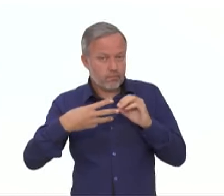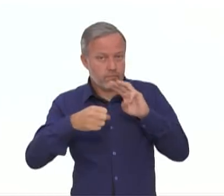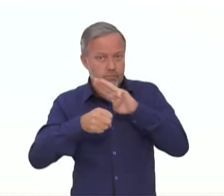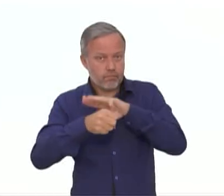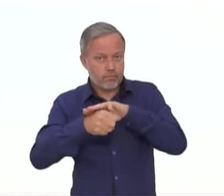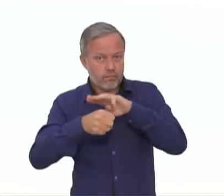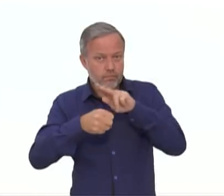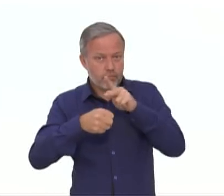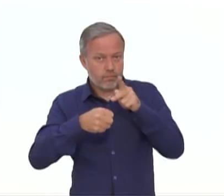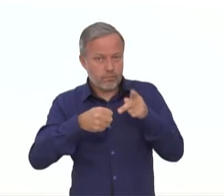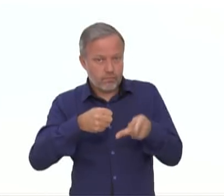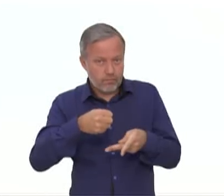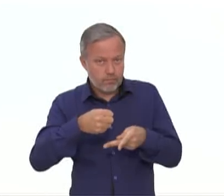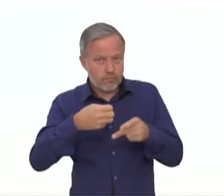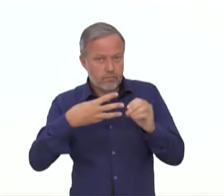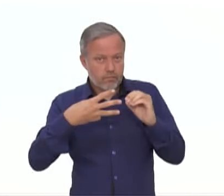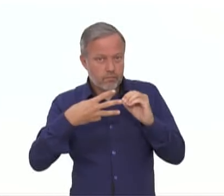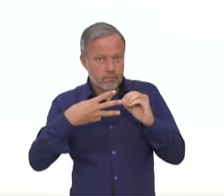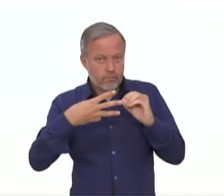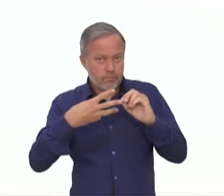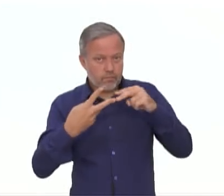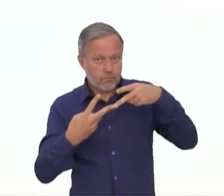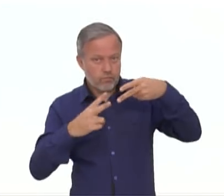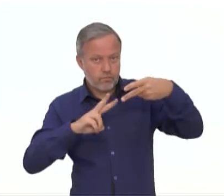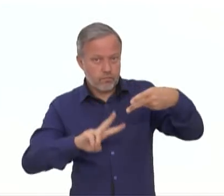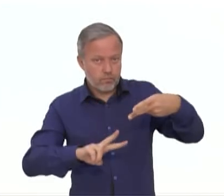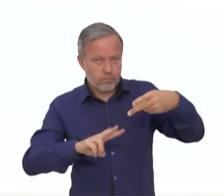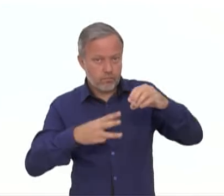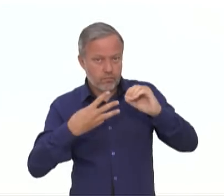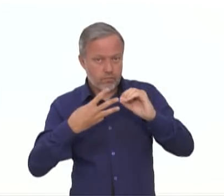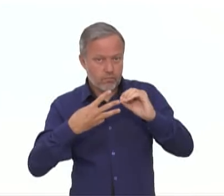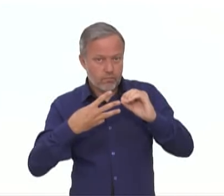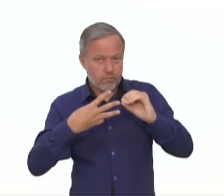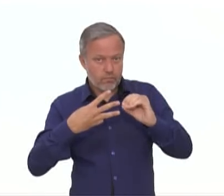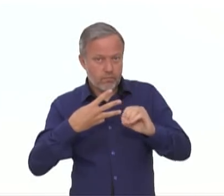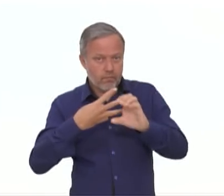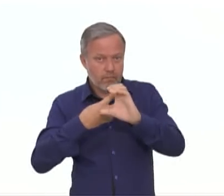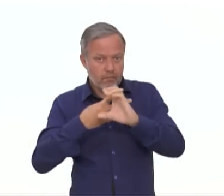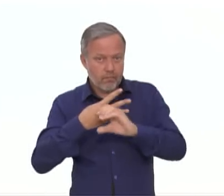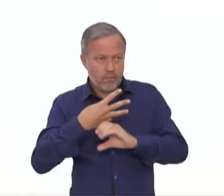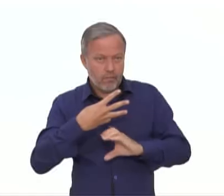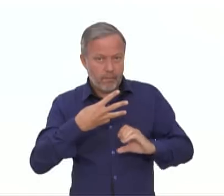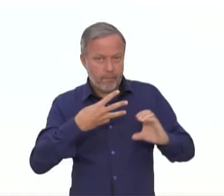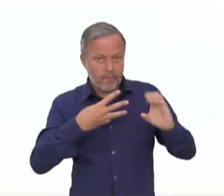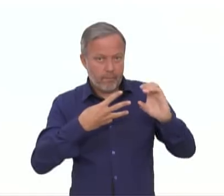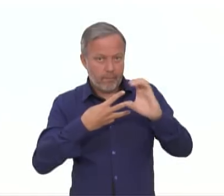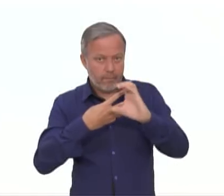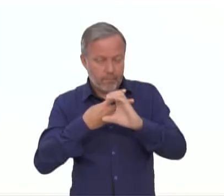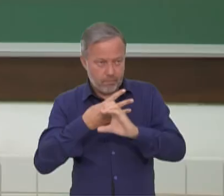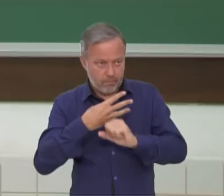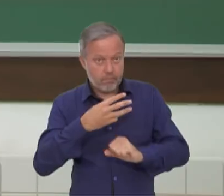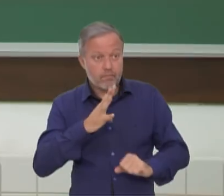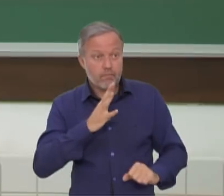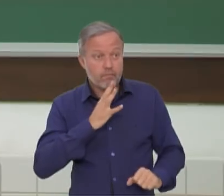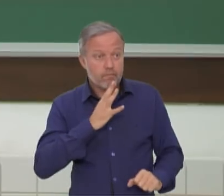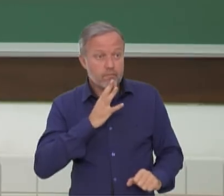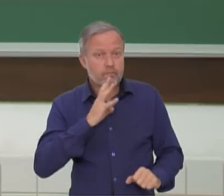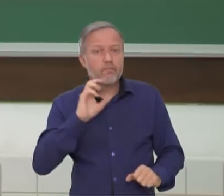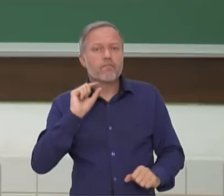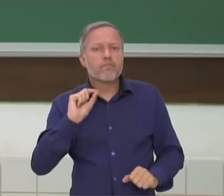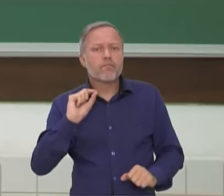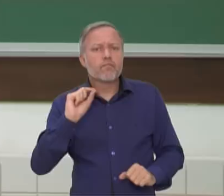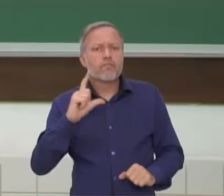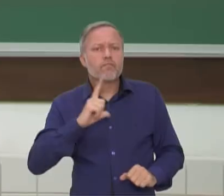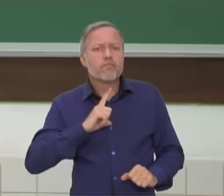membrana plasmática, material hereditário e citoplasma. Já conheci, Fabiano, as 3 partes, mas o que cada